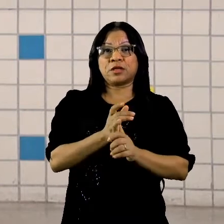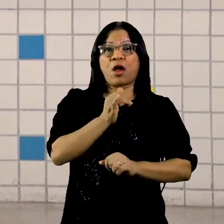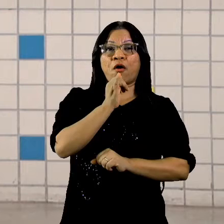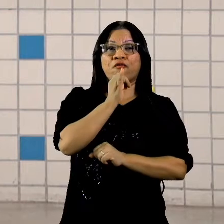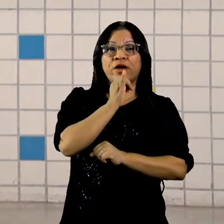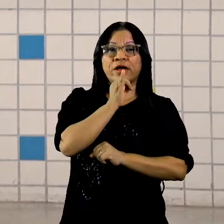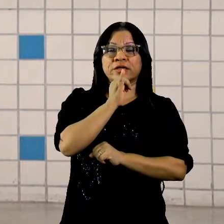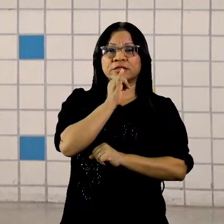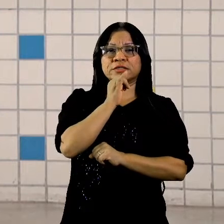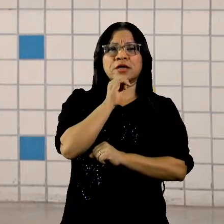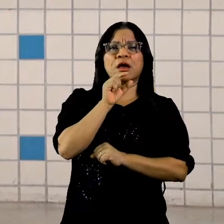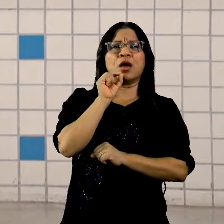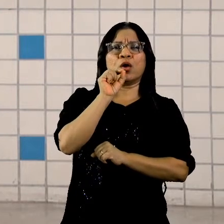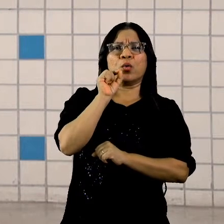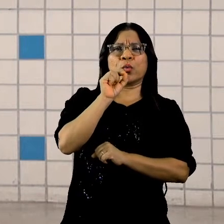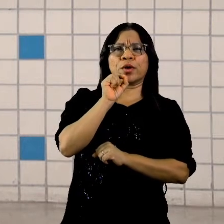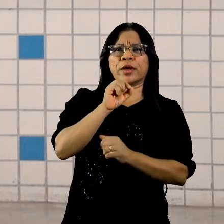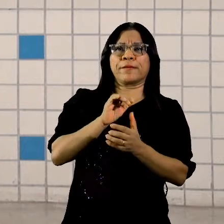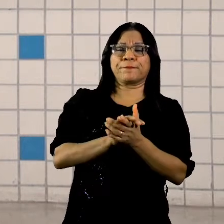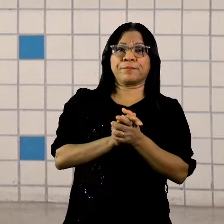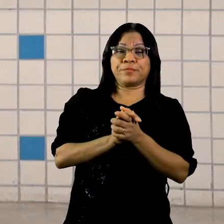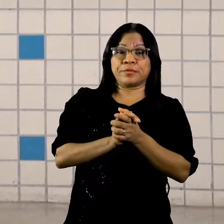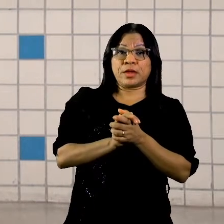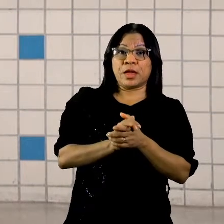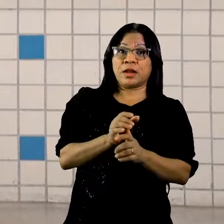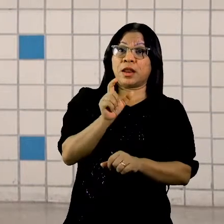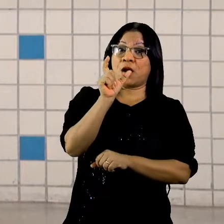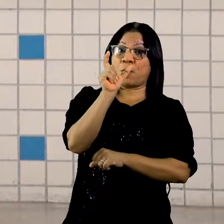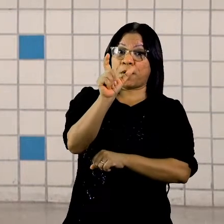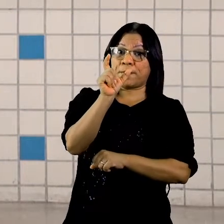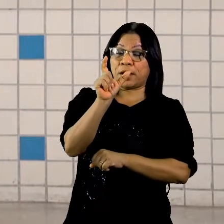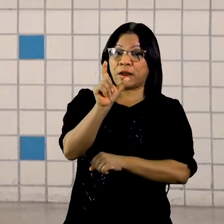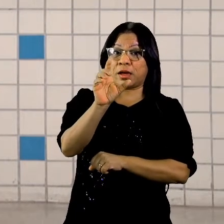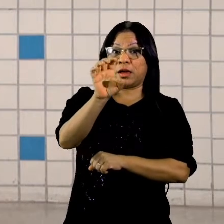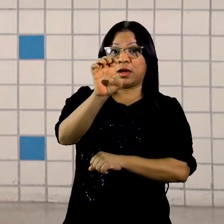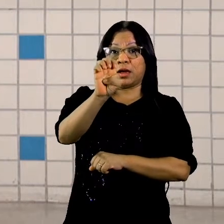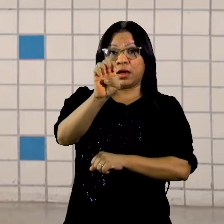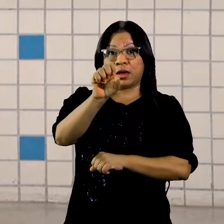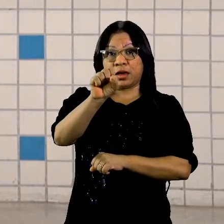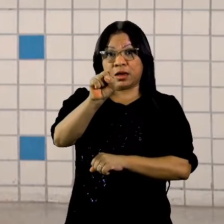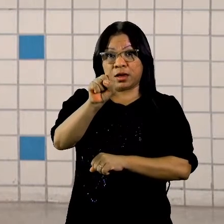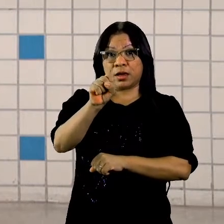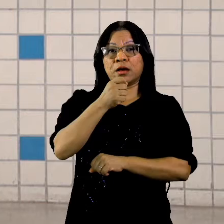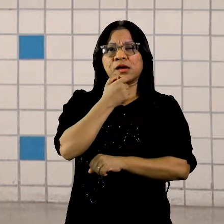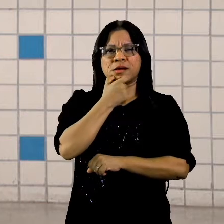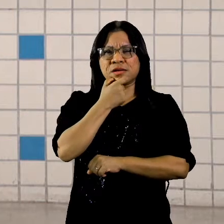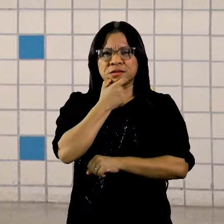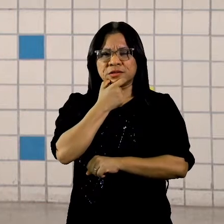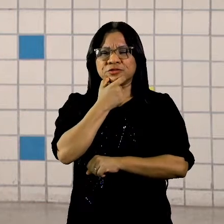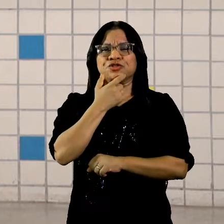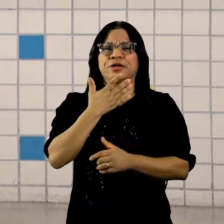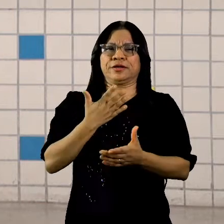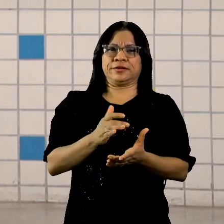palavra estrangeira, que é chamada de estrangeirismo. No caso, a timeline está